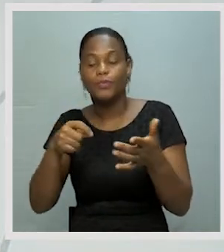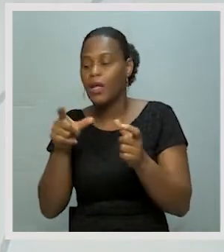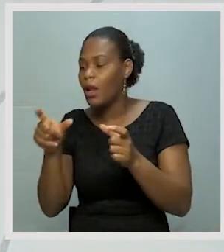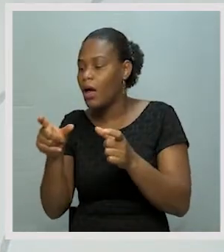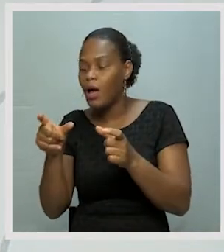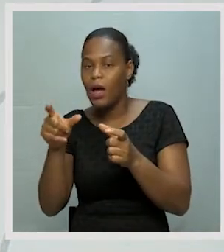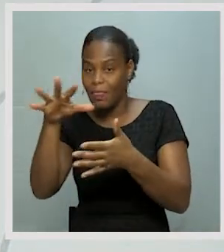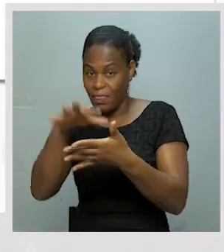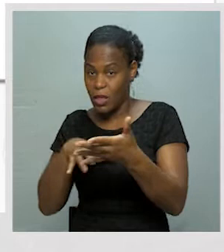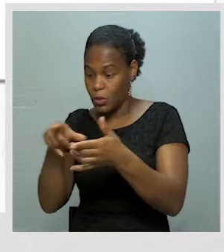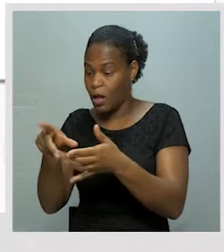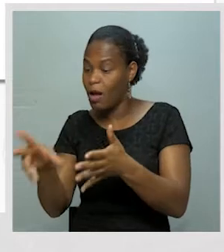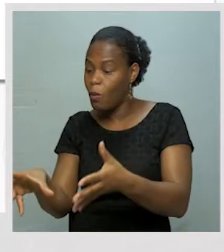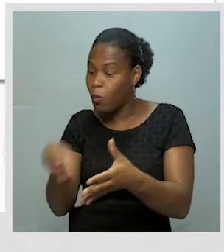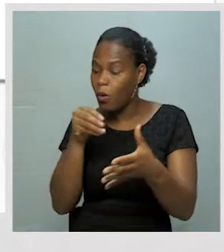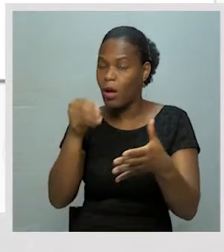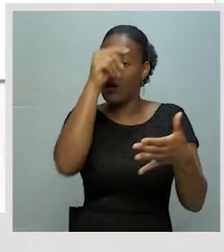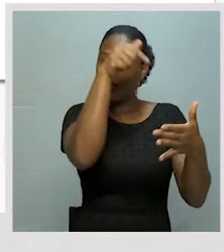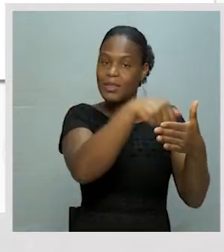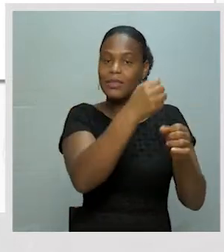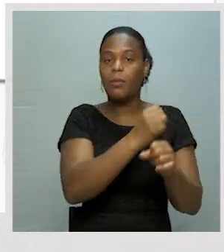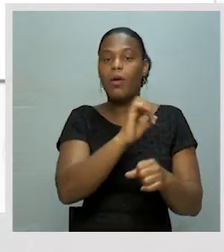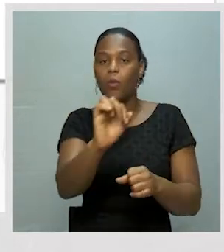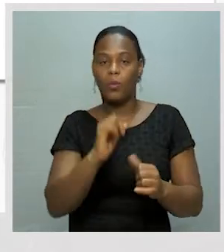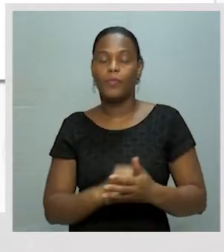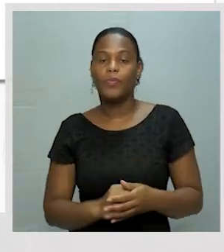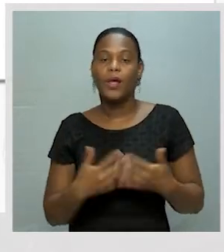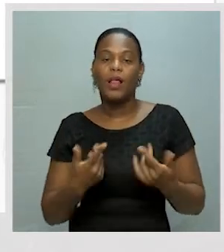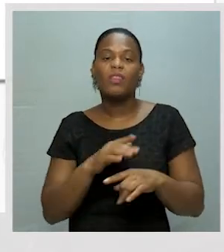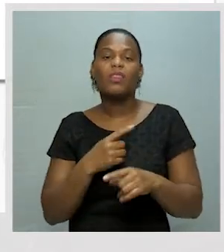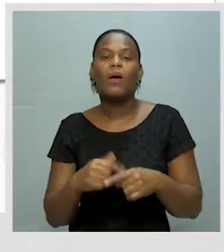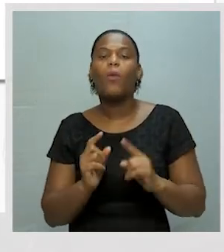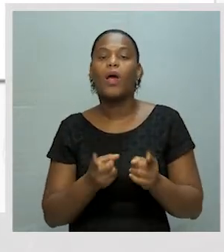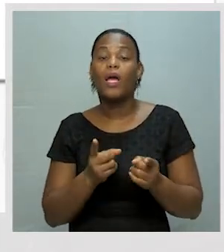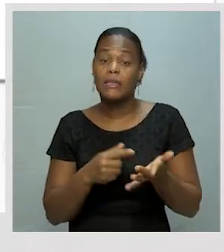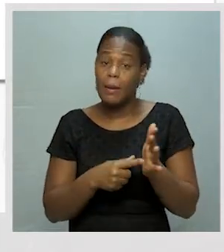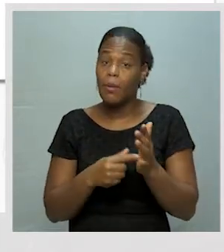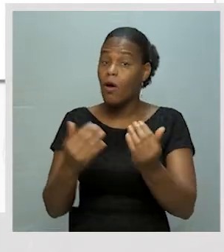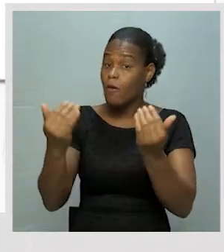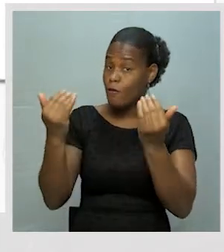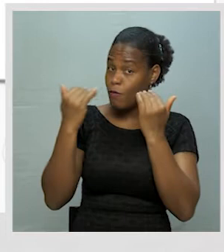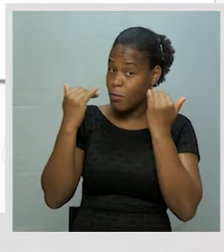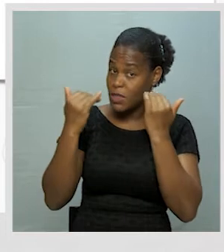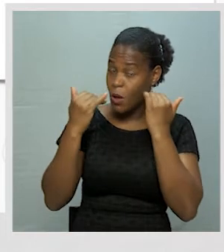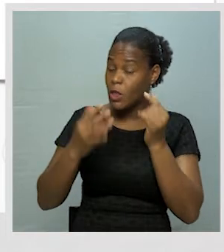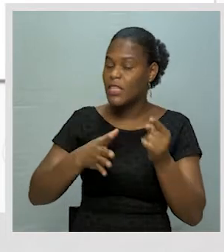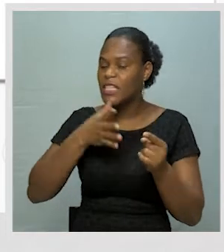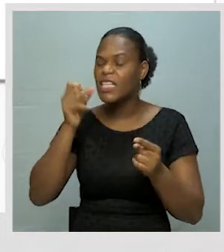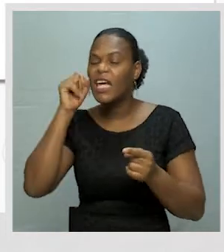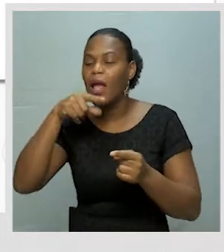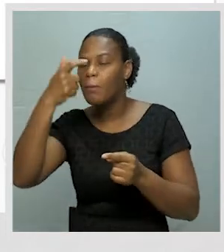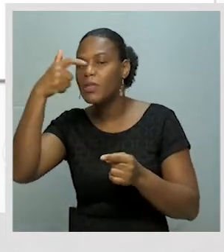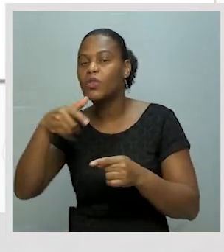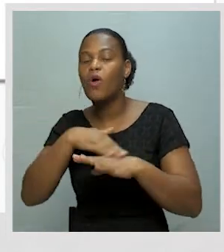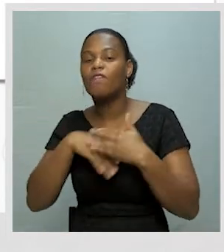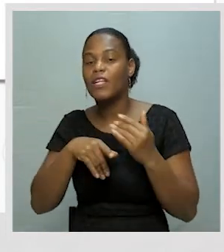o seu trabalho. Então, neste caso, o que é que nós temos? É mencionar uma informação extraída de outra e inserir